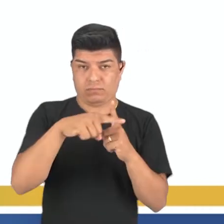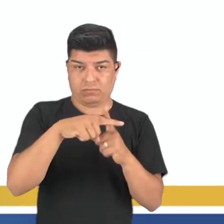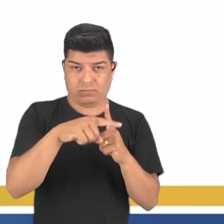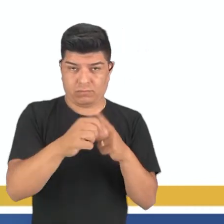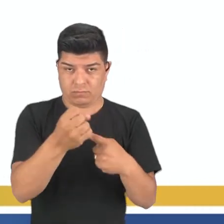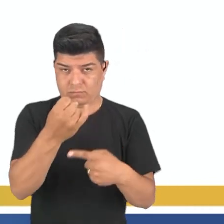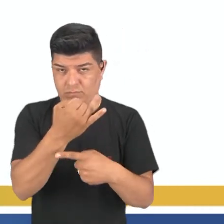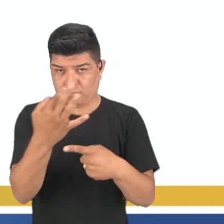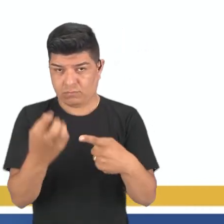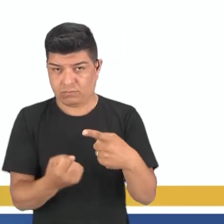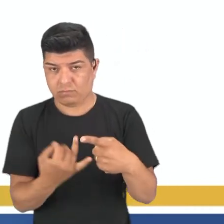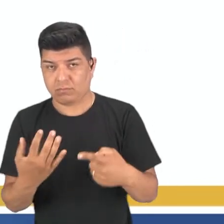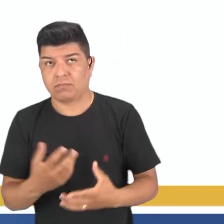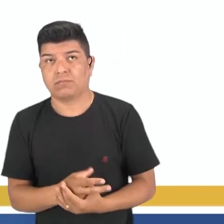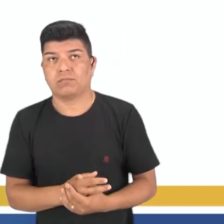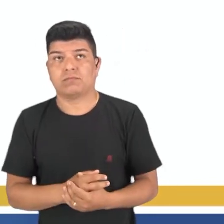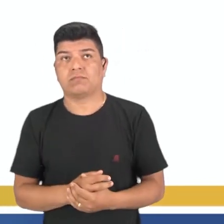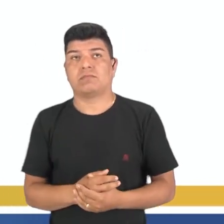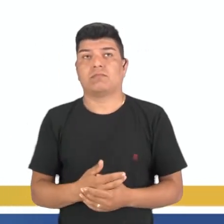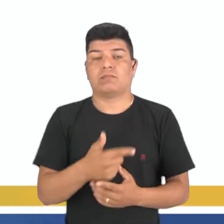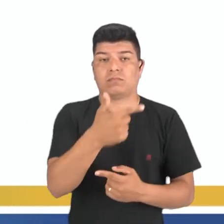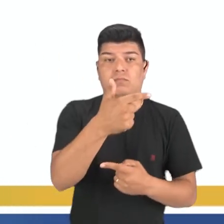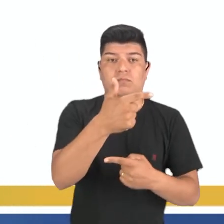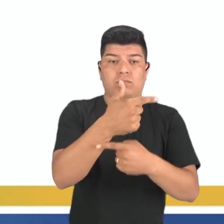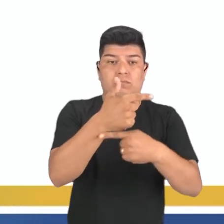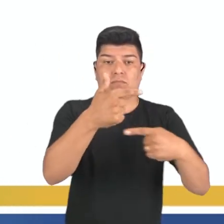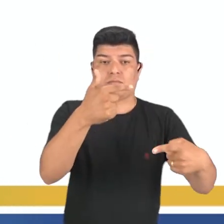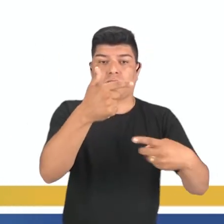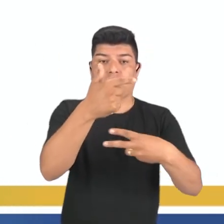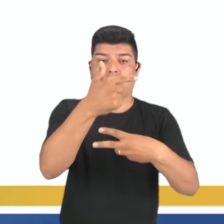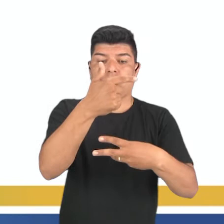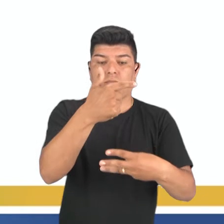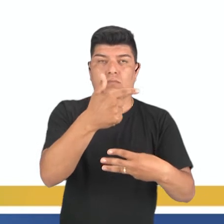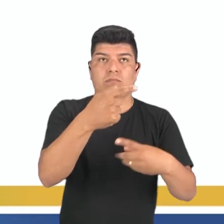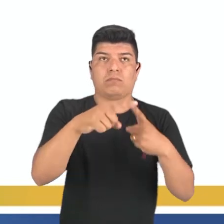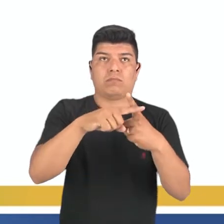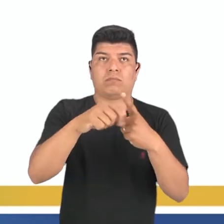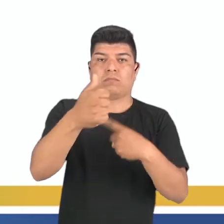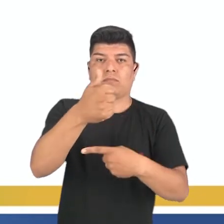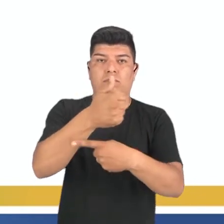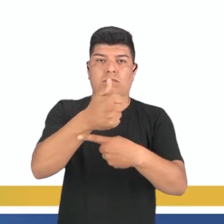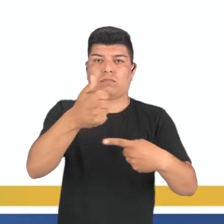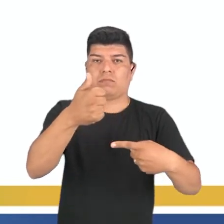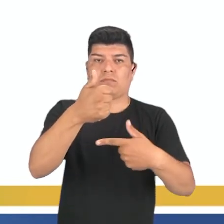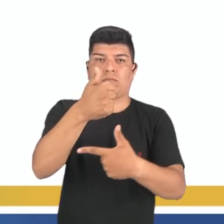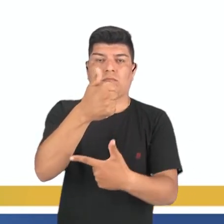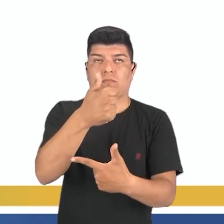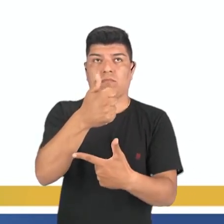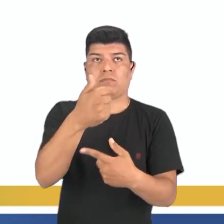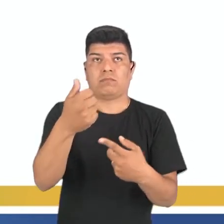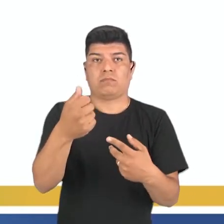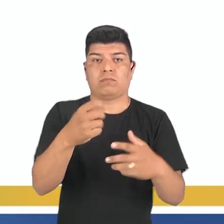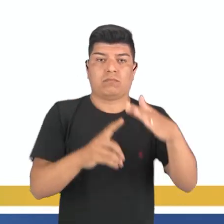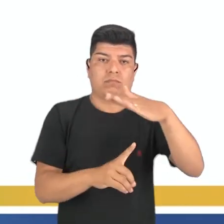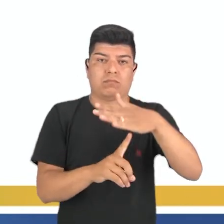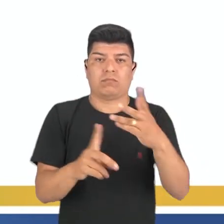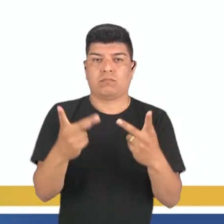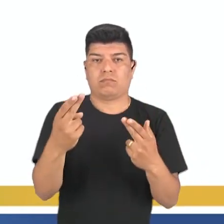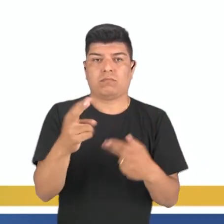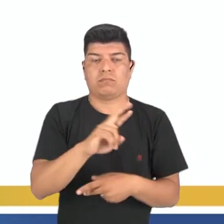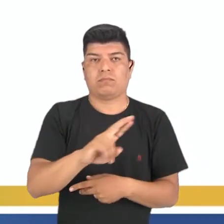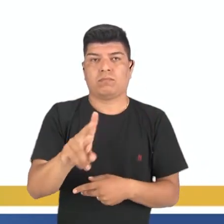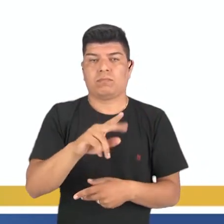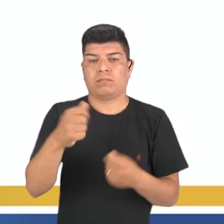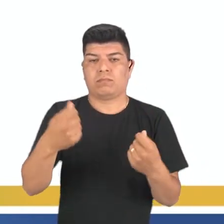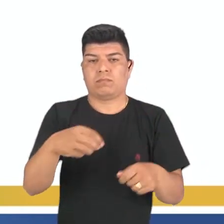aí. Então vamos lá, 2/3 mais 1 sobre 2. Infelizmente os denominadores não são iguais, então eu tenho que